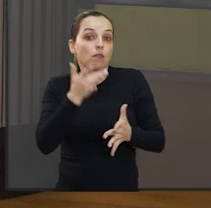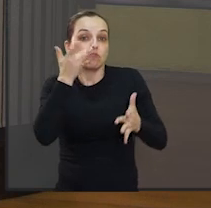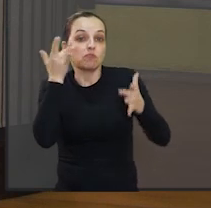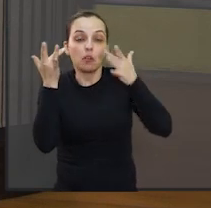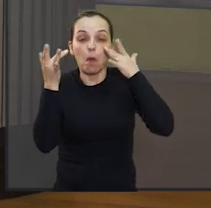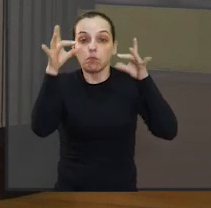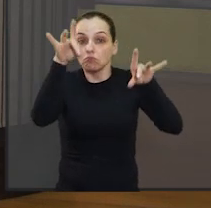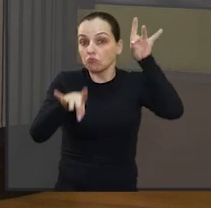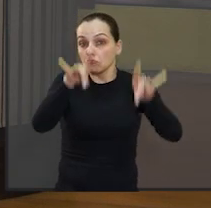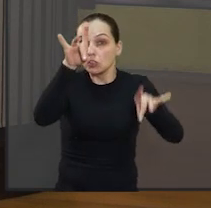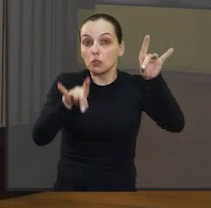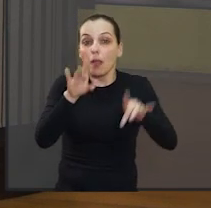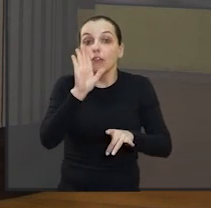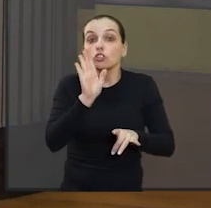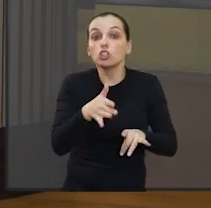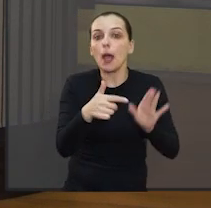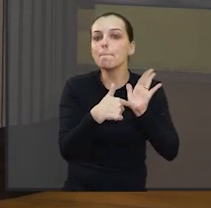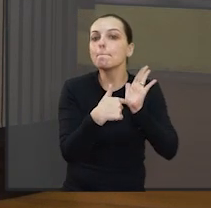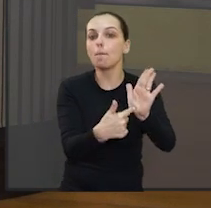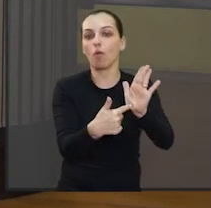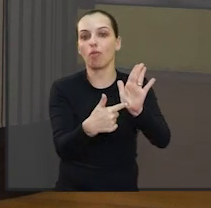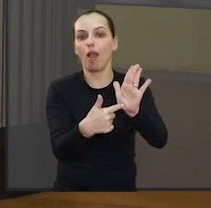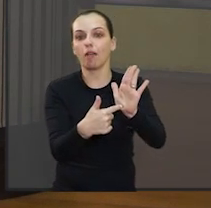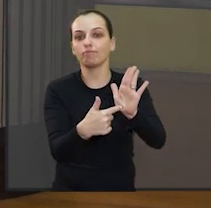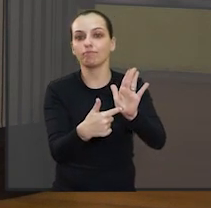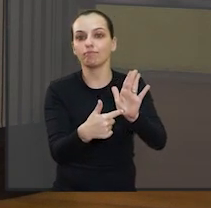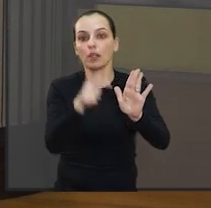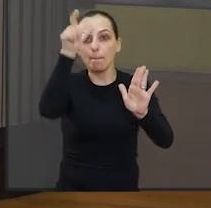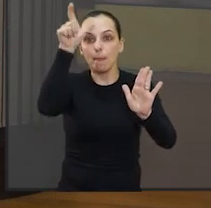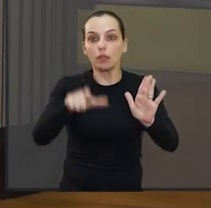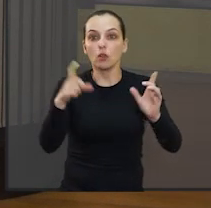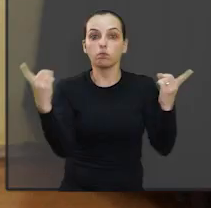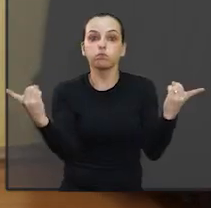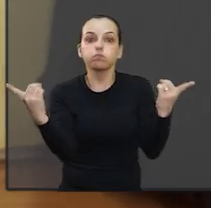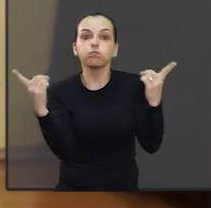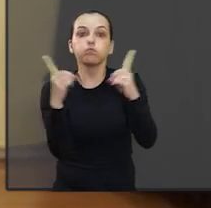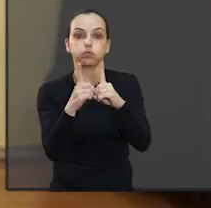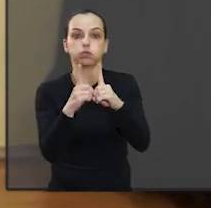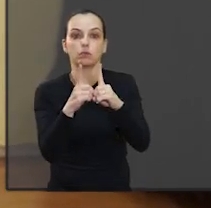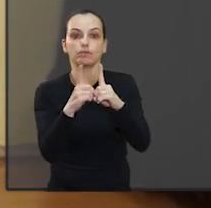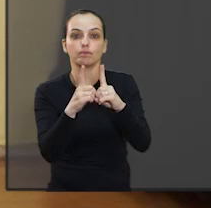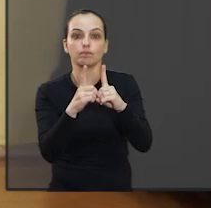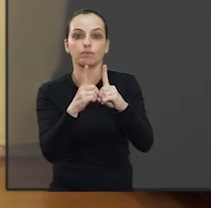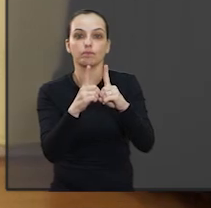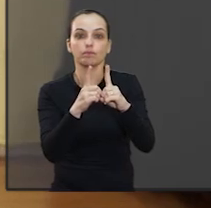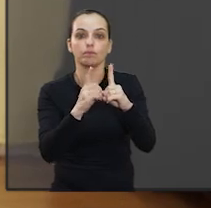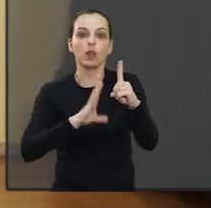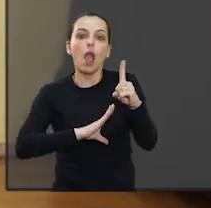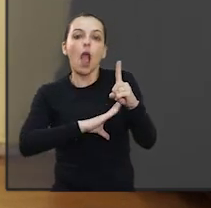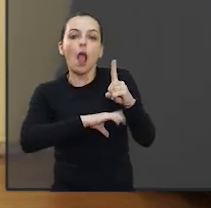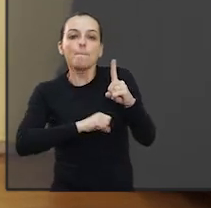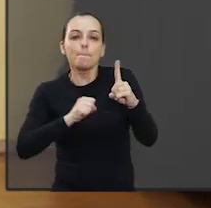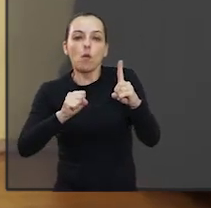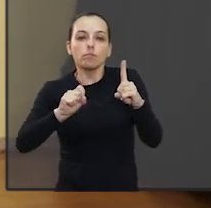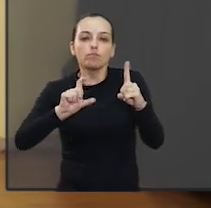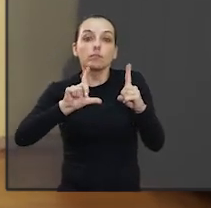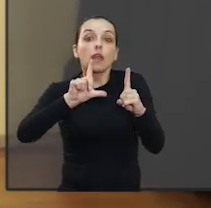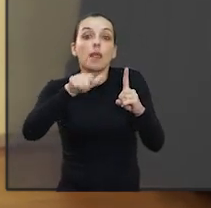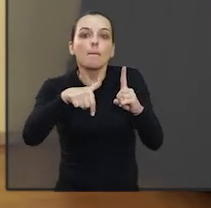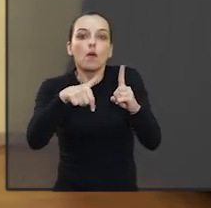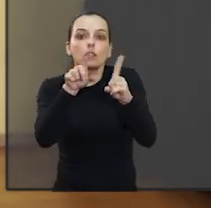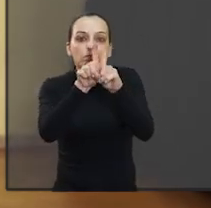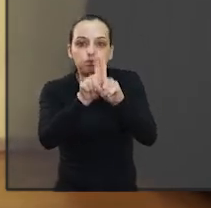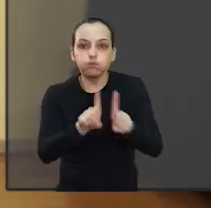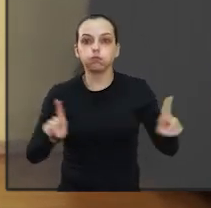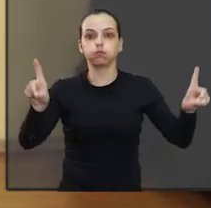diante de assuntos mais difíceis, por exemplo, como a morte, como a saudade, como a separação, né? Nós já tivemos alguns espetáculos